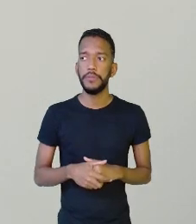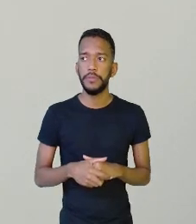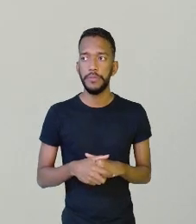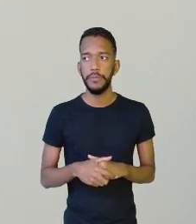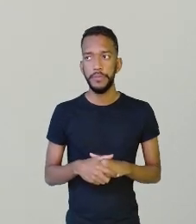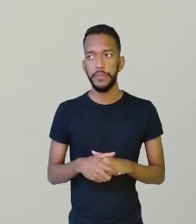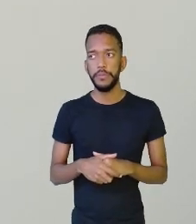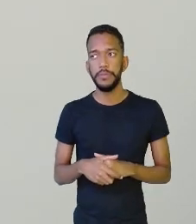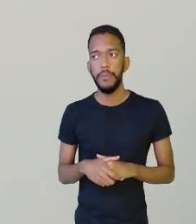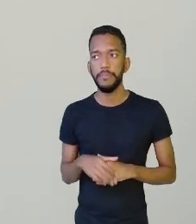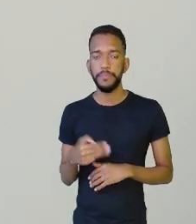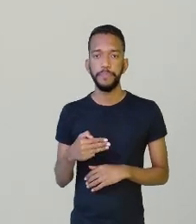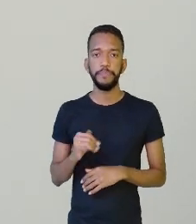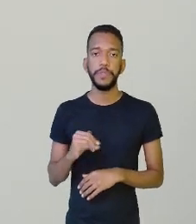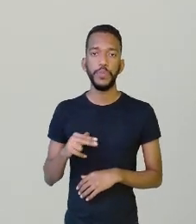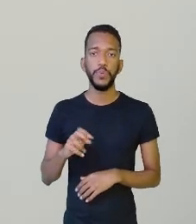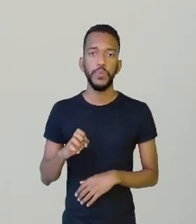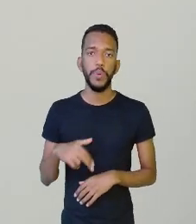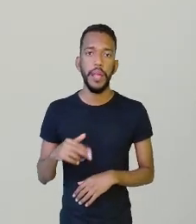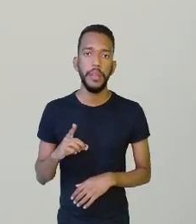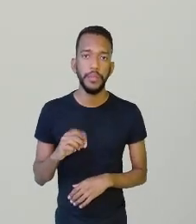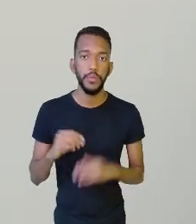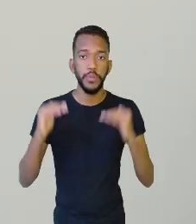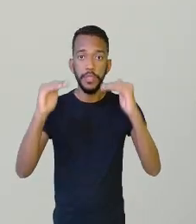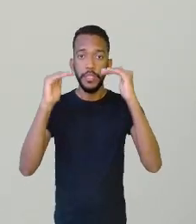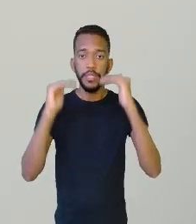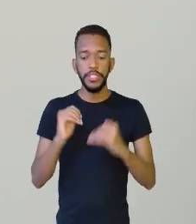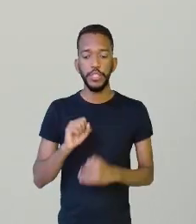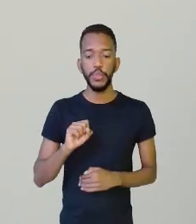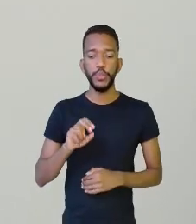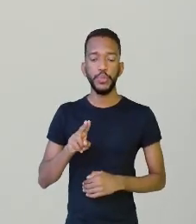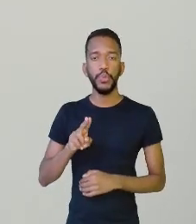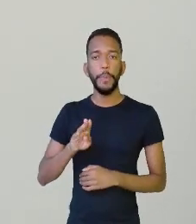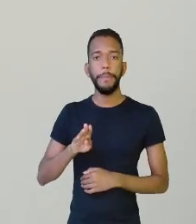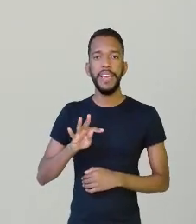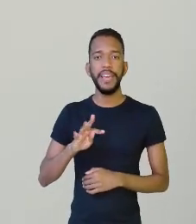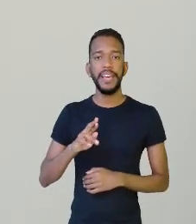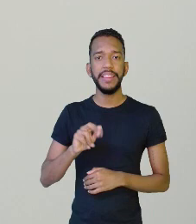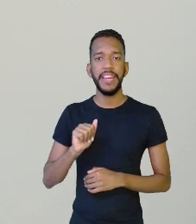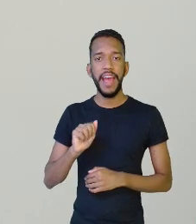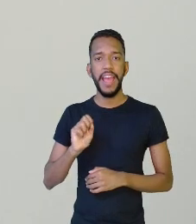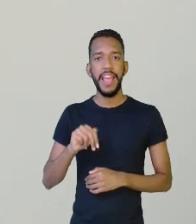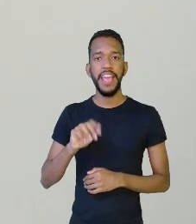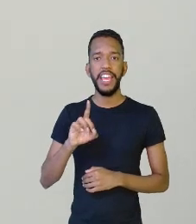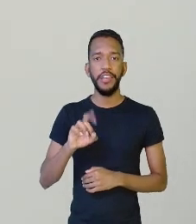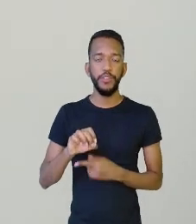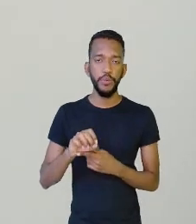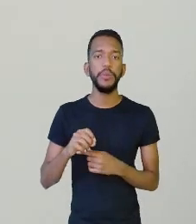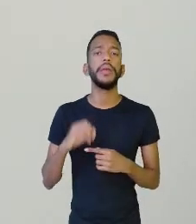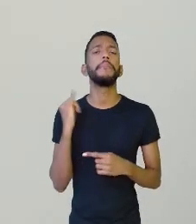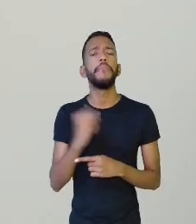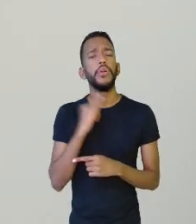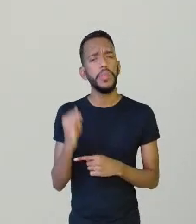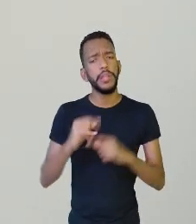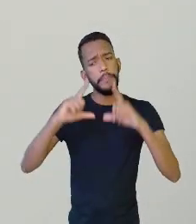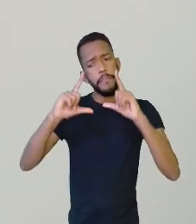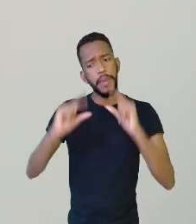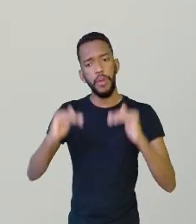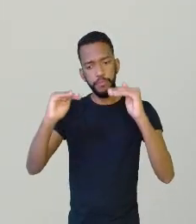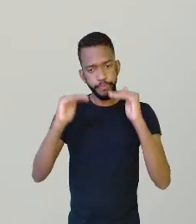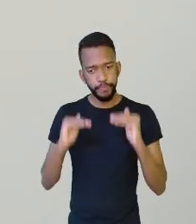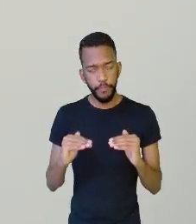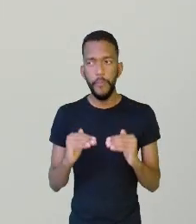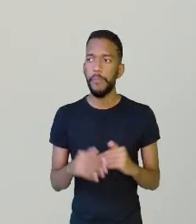lugar do minuendo. E o subtraindo, que é importante que seja o número menor, venha em